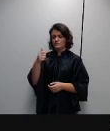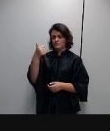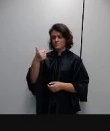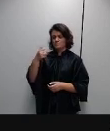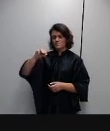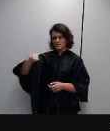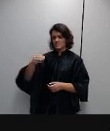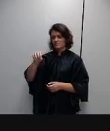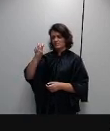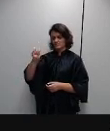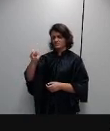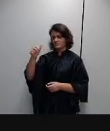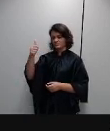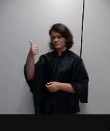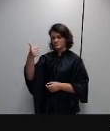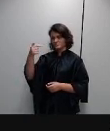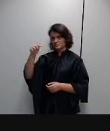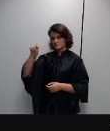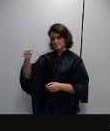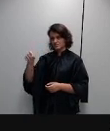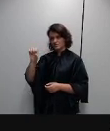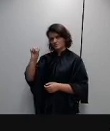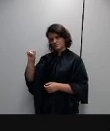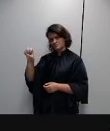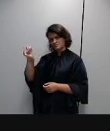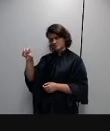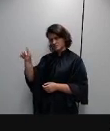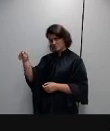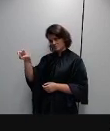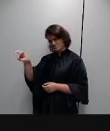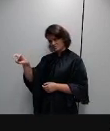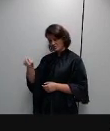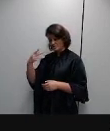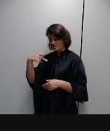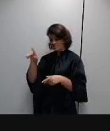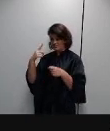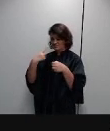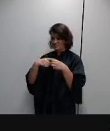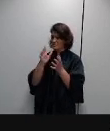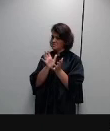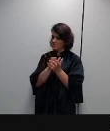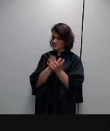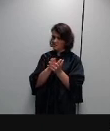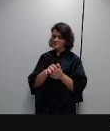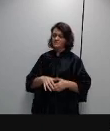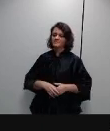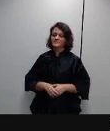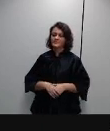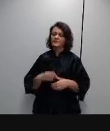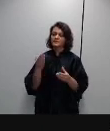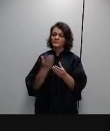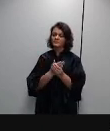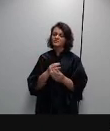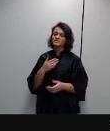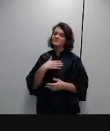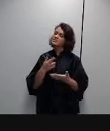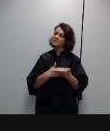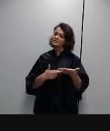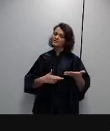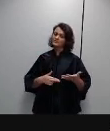517 mil 875 de Pernambuco o processo é da minha relatoria